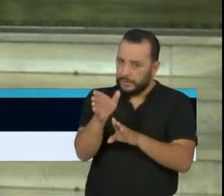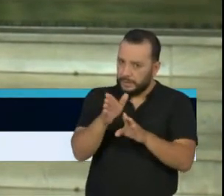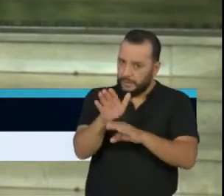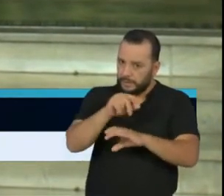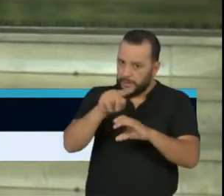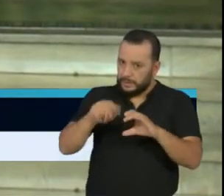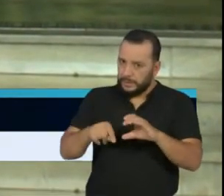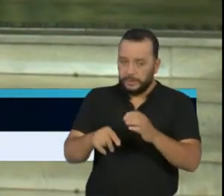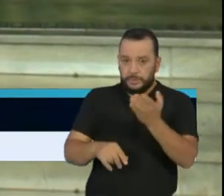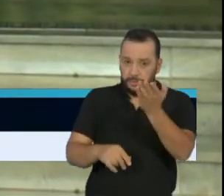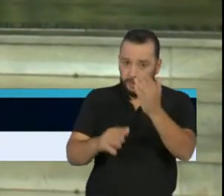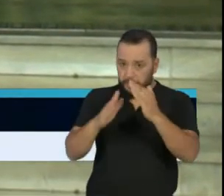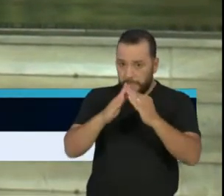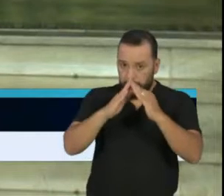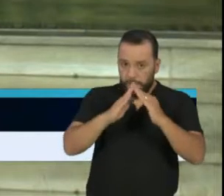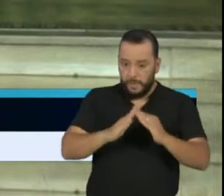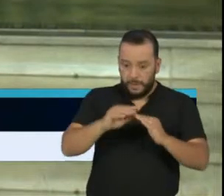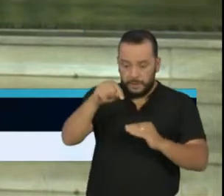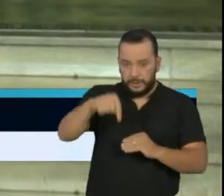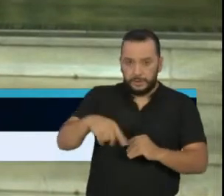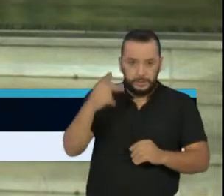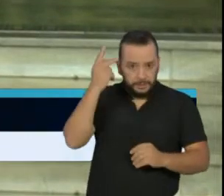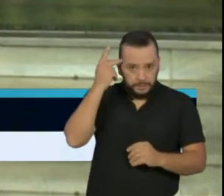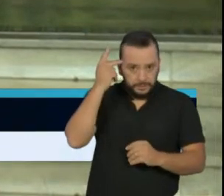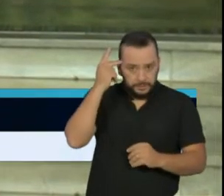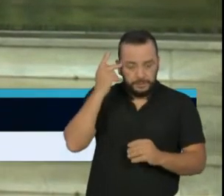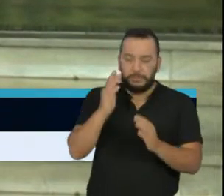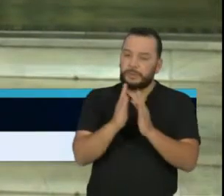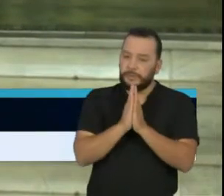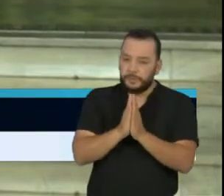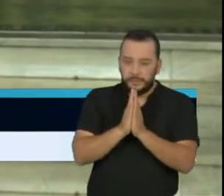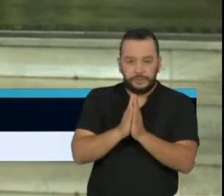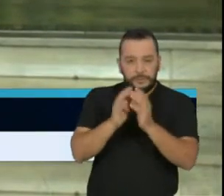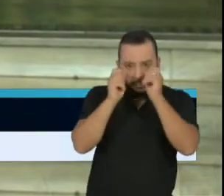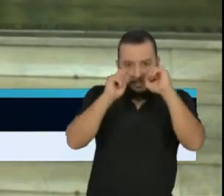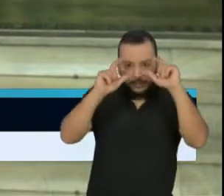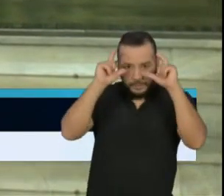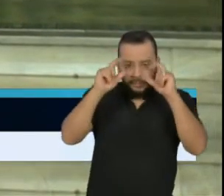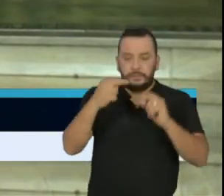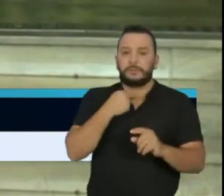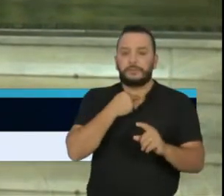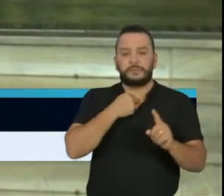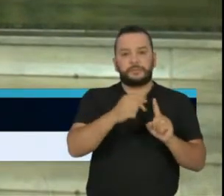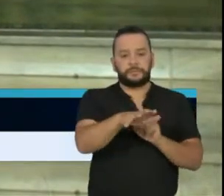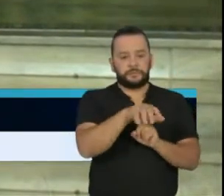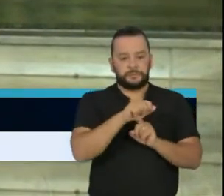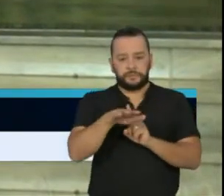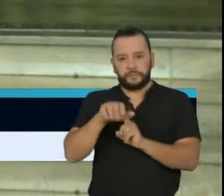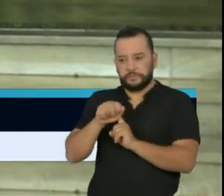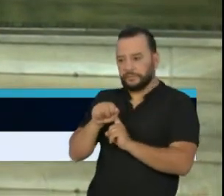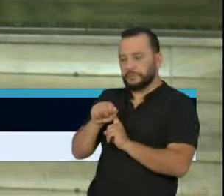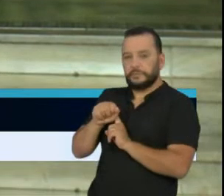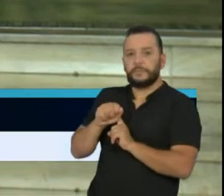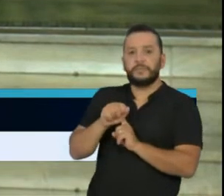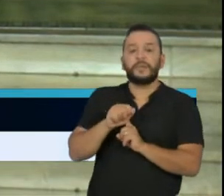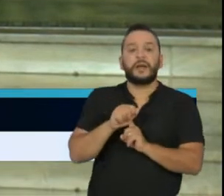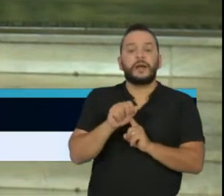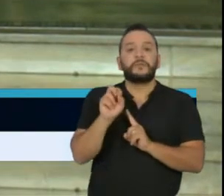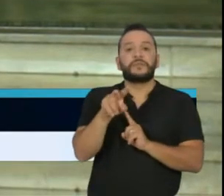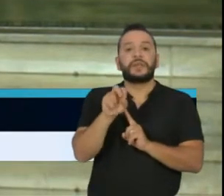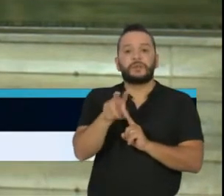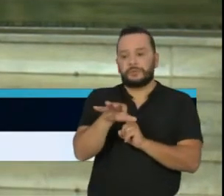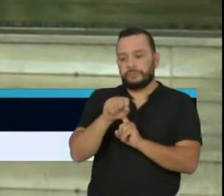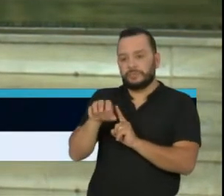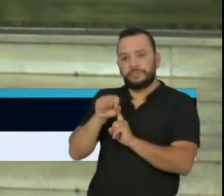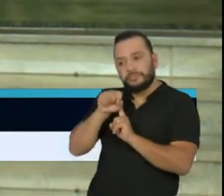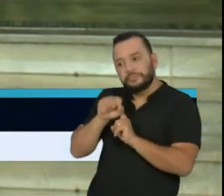nos ajude a não disseminar o vírus e não colocar em risco a sua vida e a vida dos seus